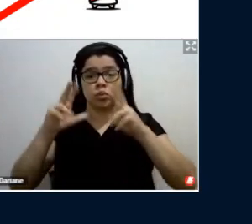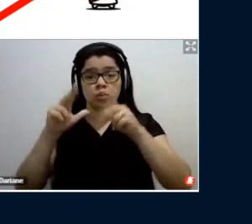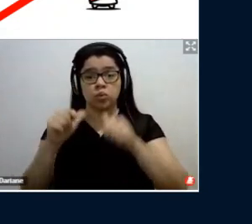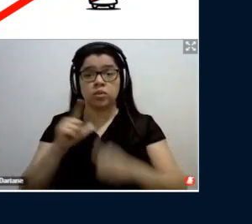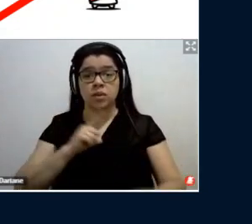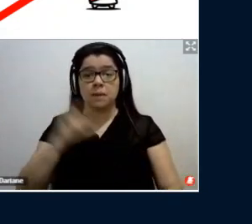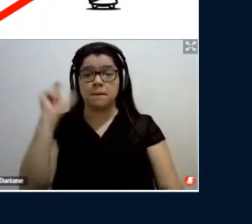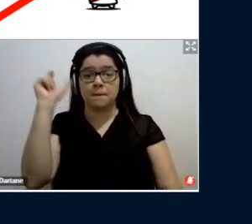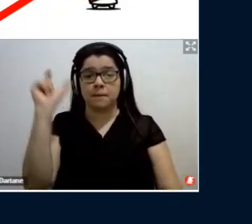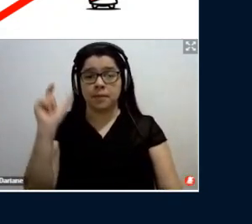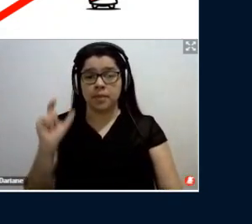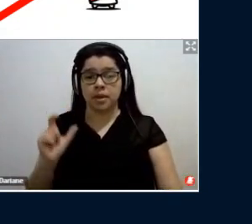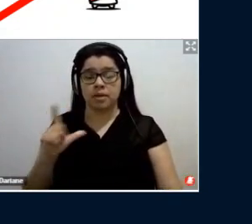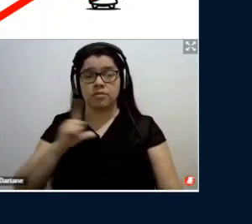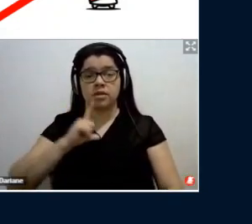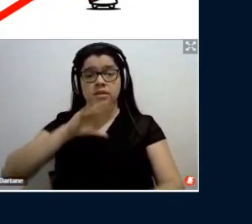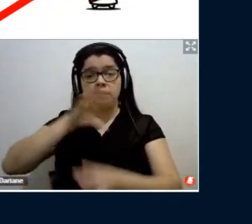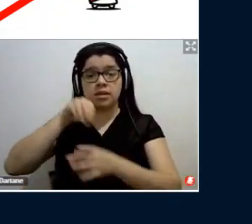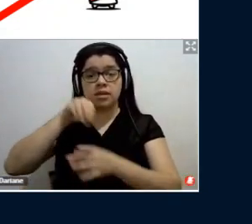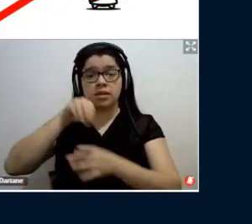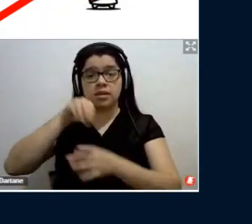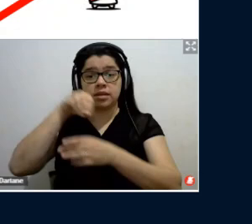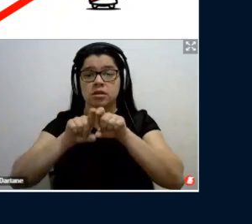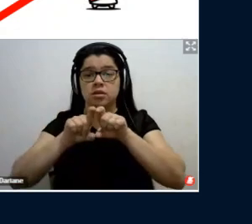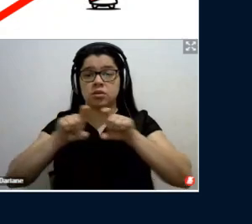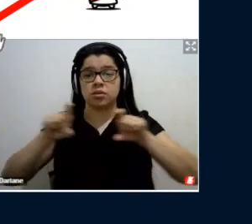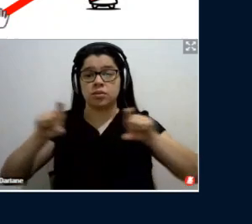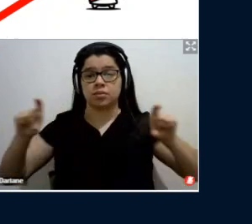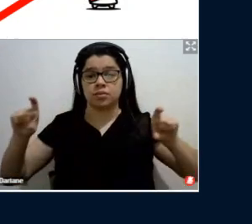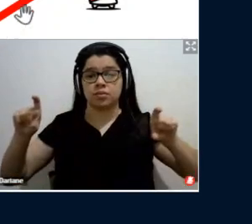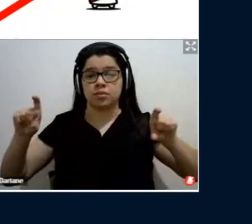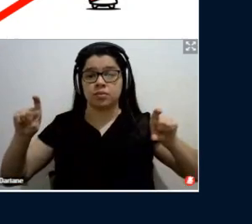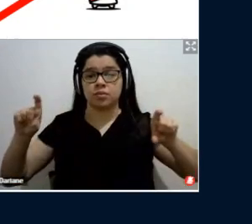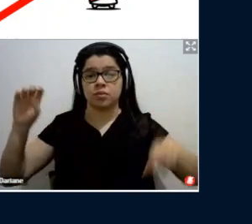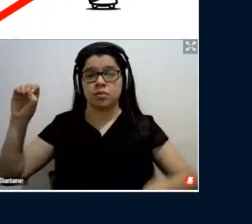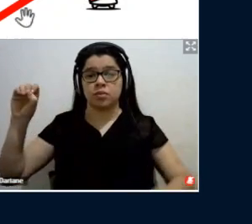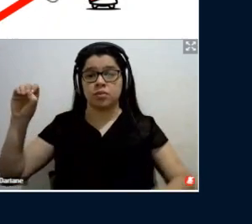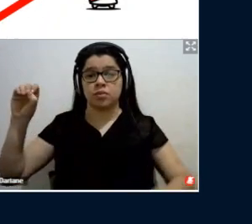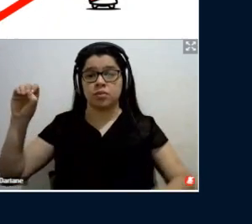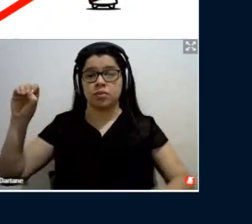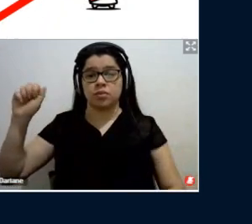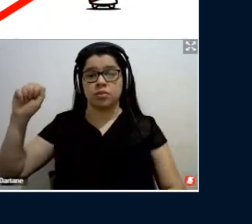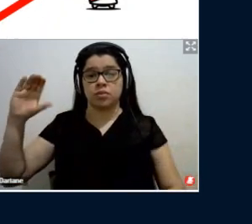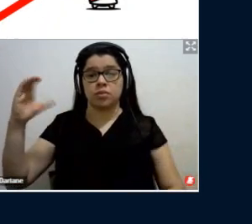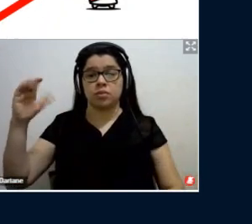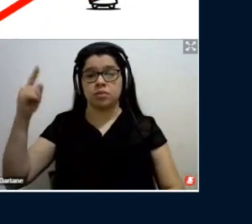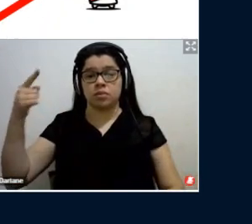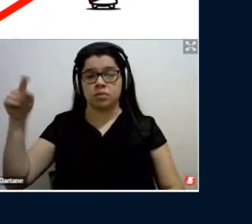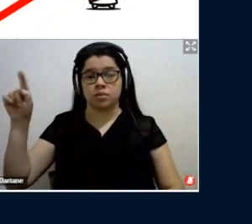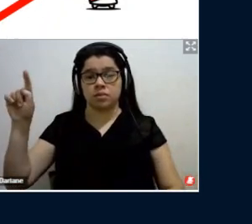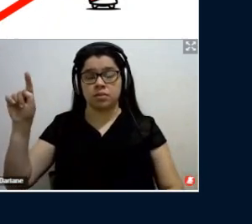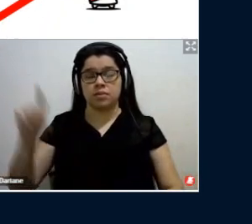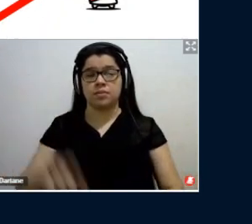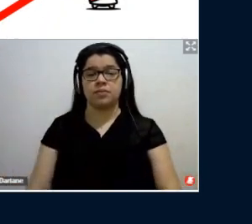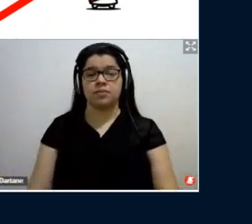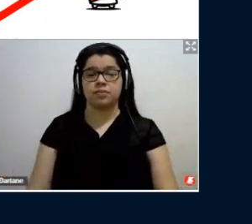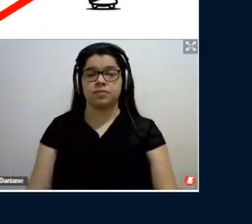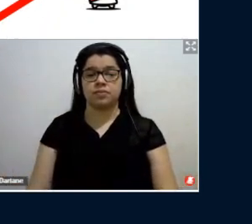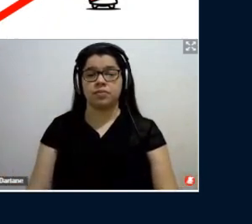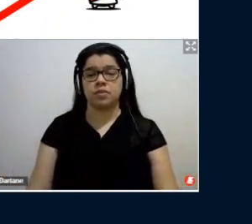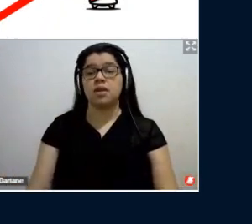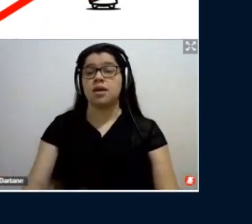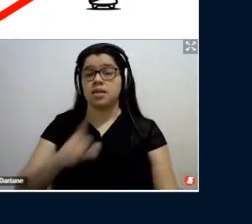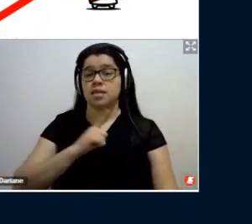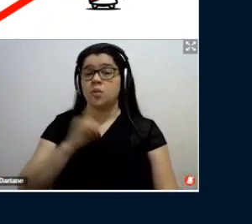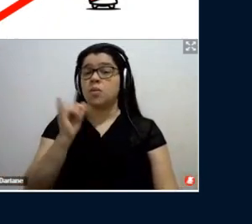dentro da oração. Tá? Observe aí, nós temos aqui um exemplo, né,